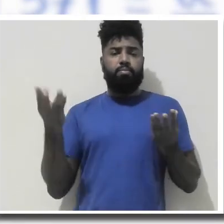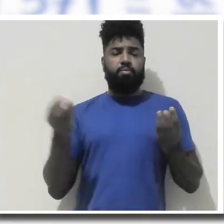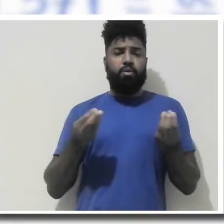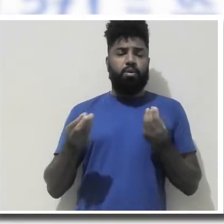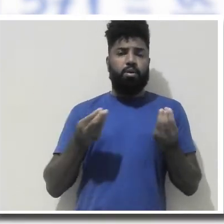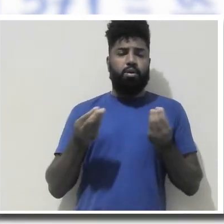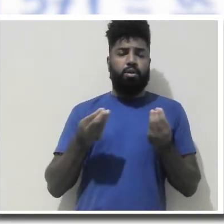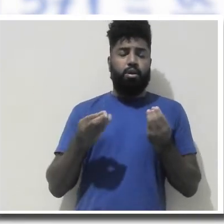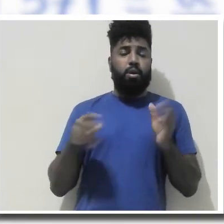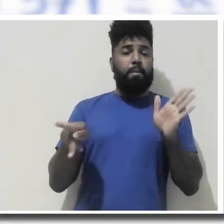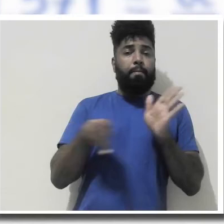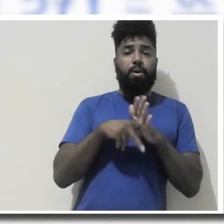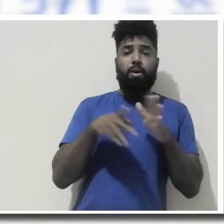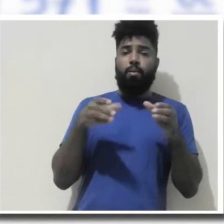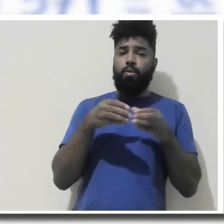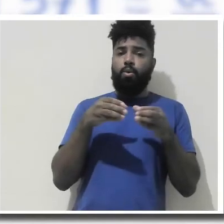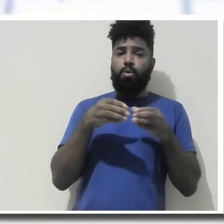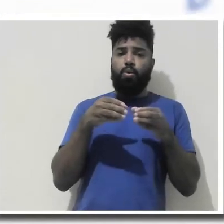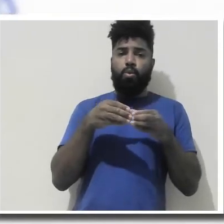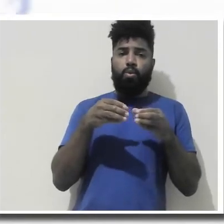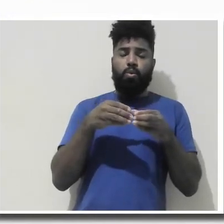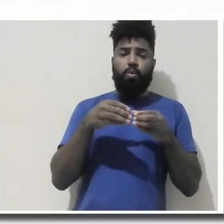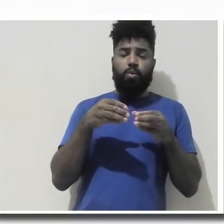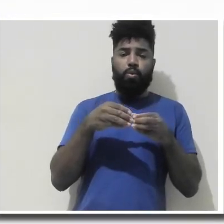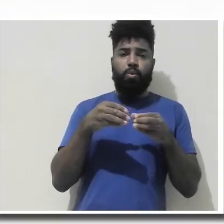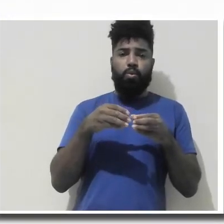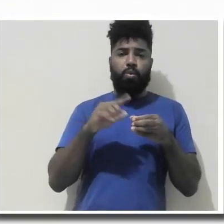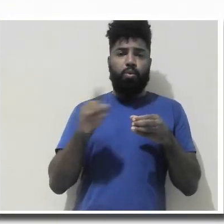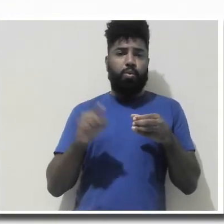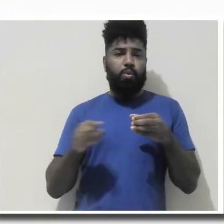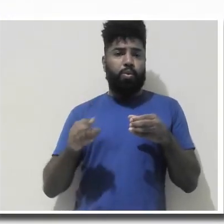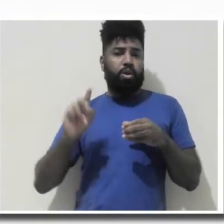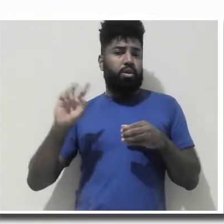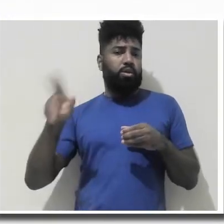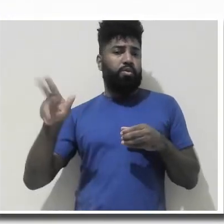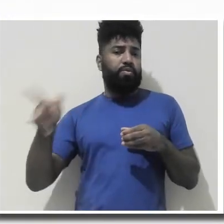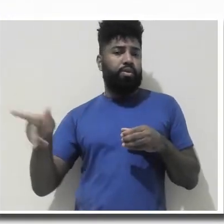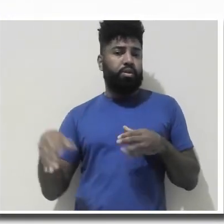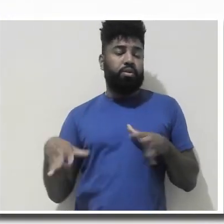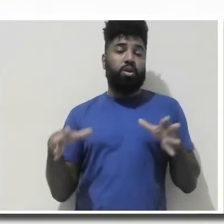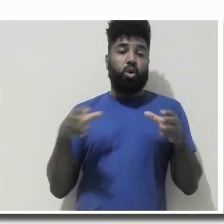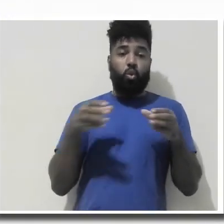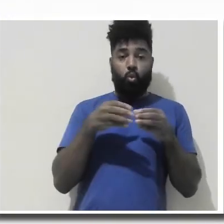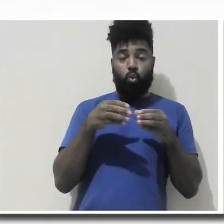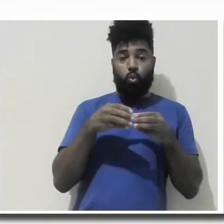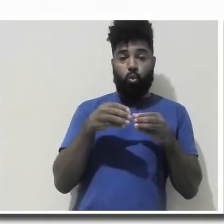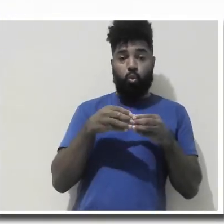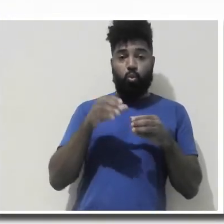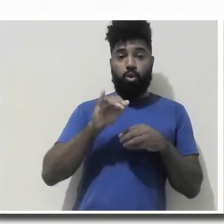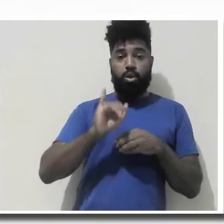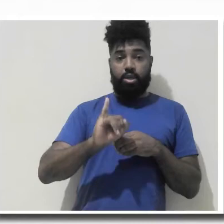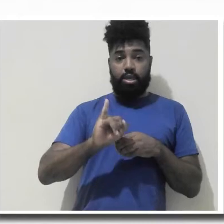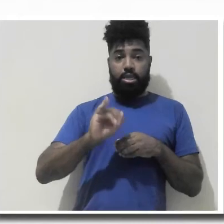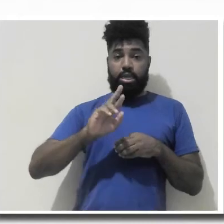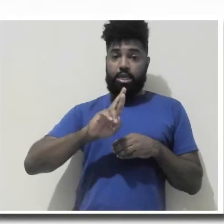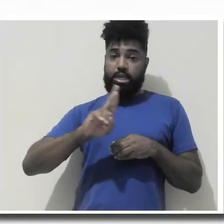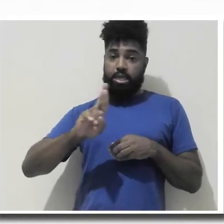que não são racionais? Chamamos de números irracionais. Então podemos representar como I,